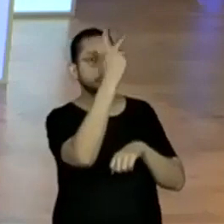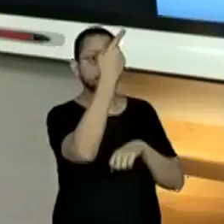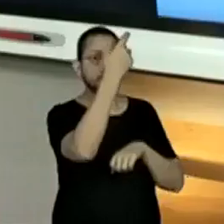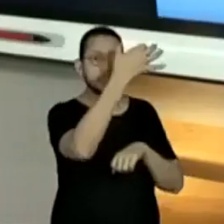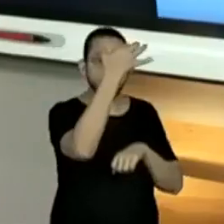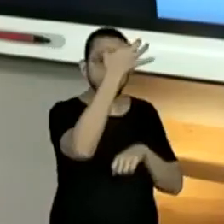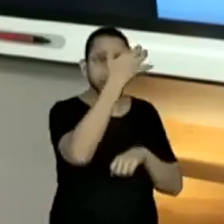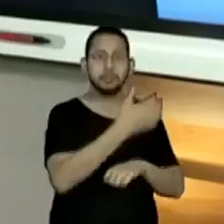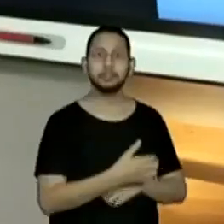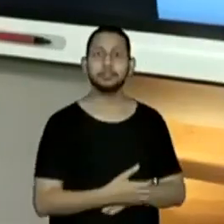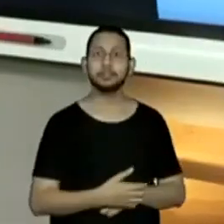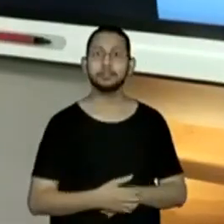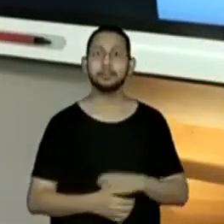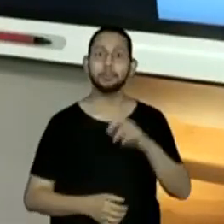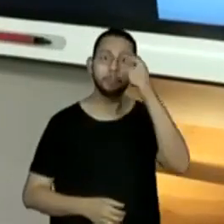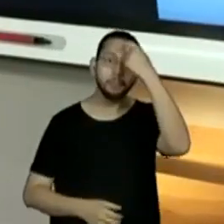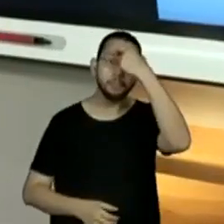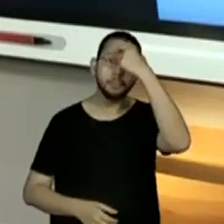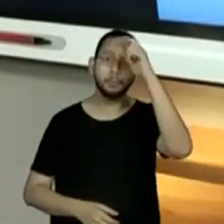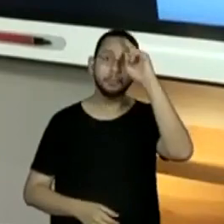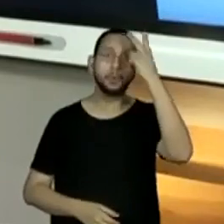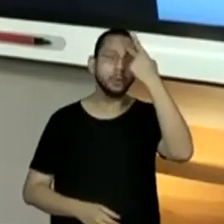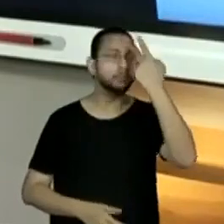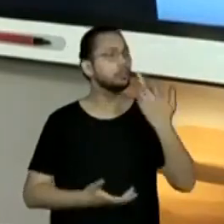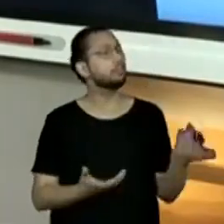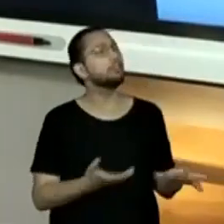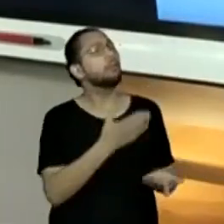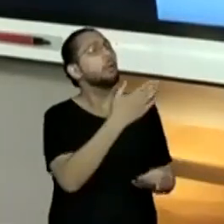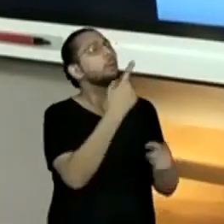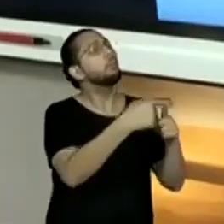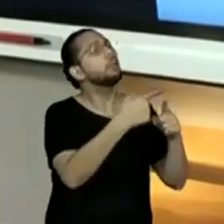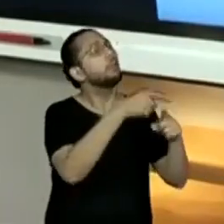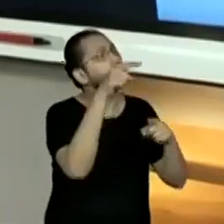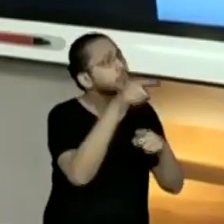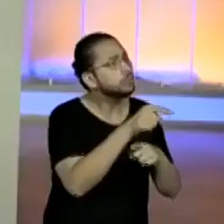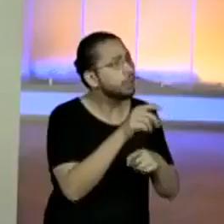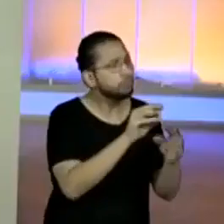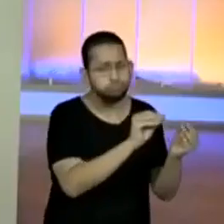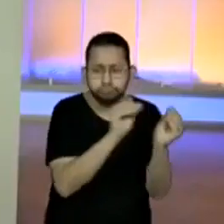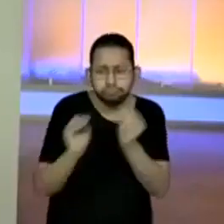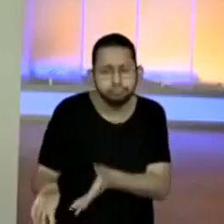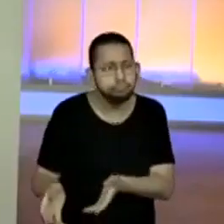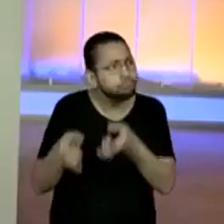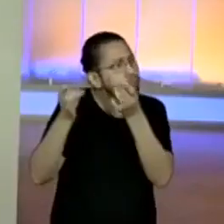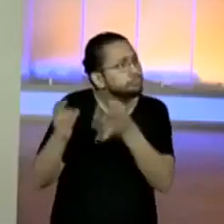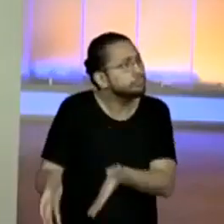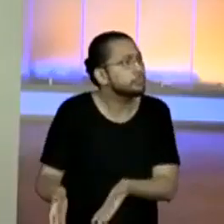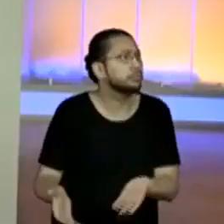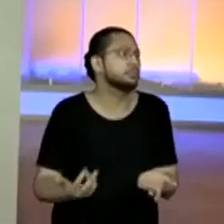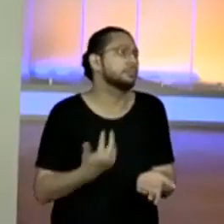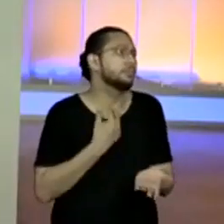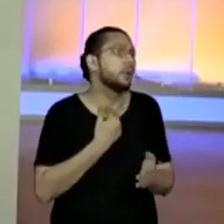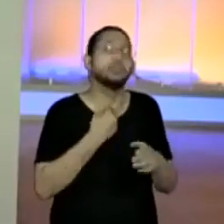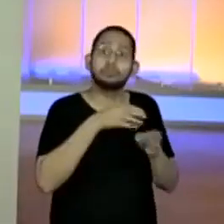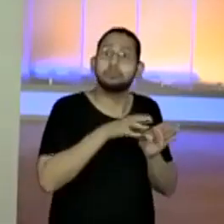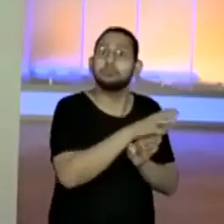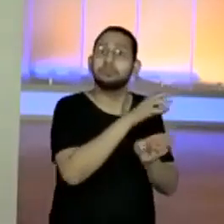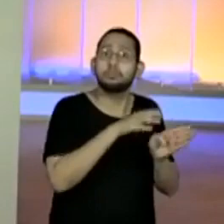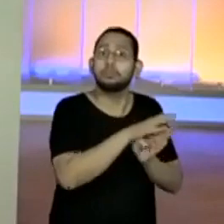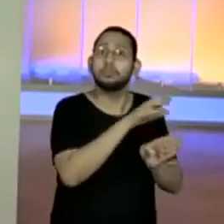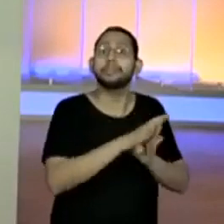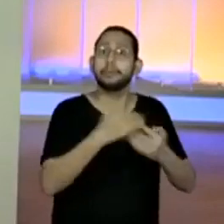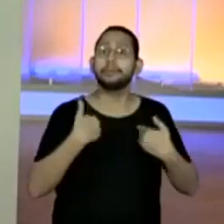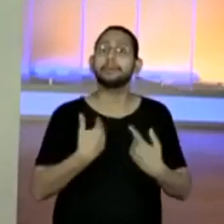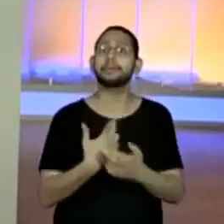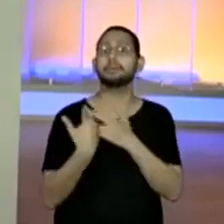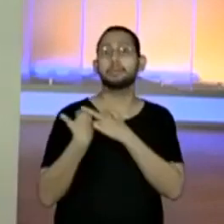Virar para várias pessoas e falar, por que você está poluindo? Por que você está jogando lixo no rio? Olha, o rio Tietê, ele nasce limpo. Se ele nasce limpo, ele